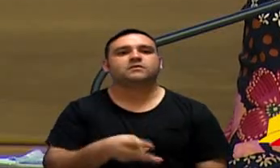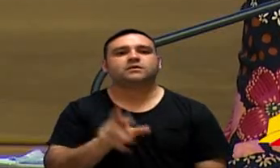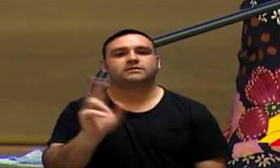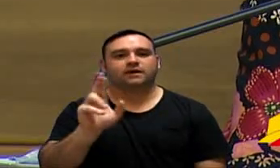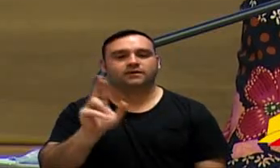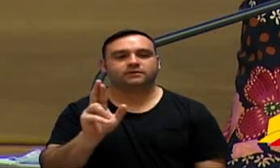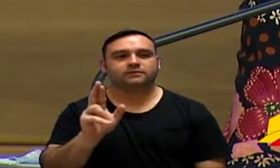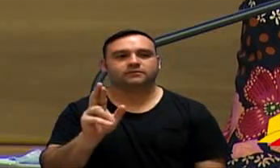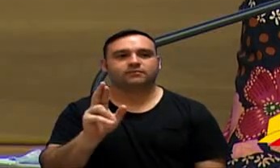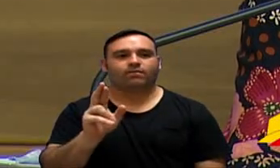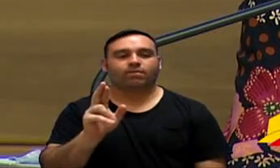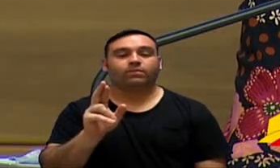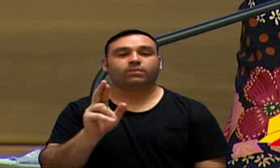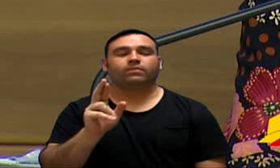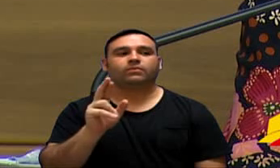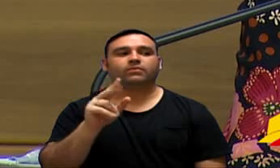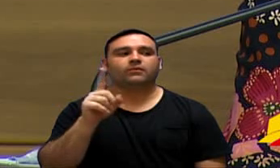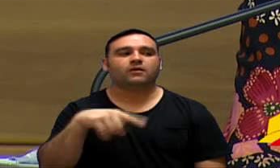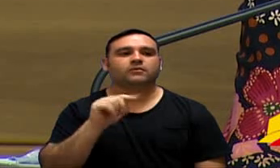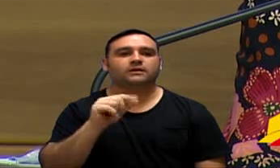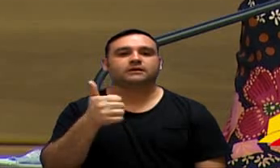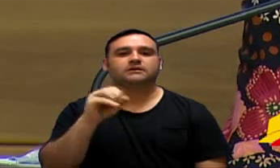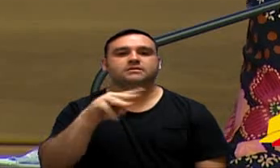reais, sendo